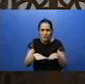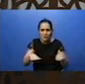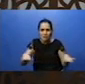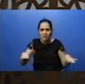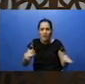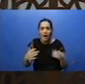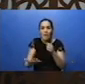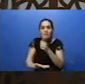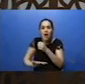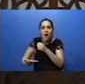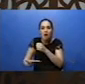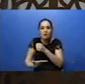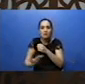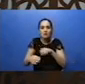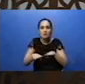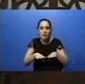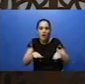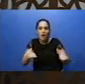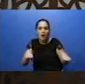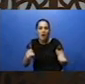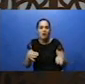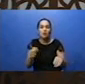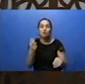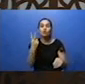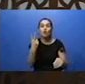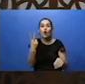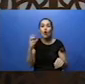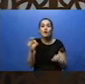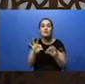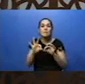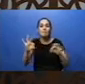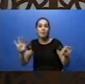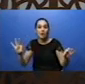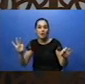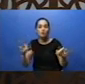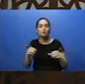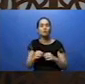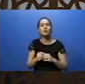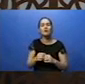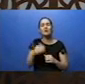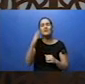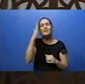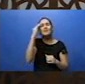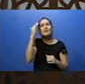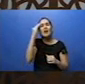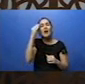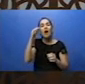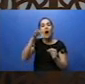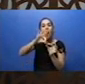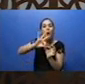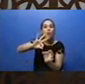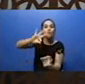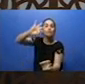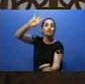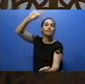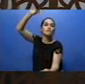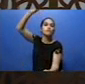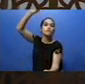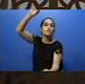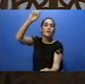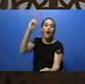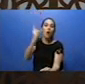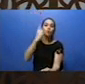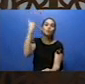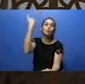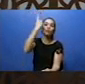casa, certo? Ele quer saber a altura da escada, essa ponta aqui até aqui.